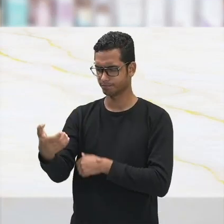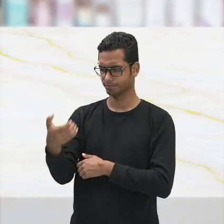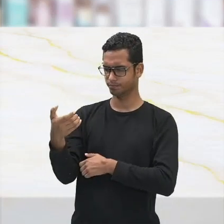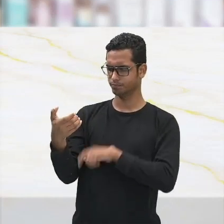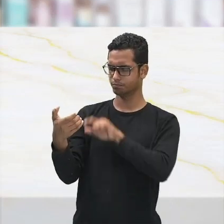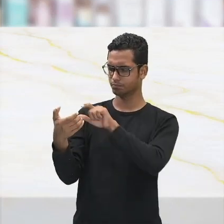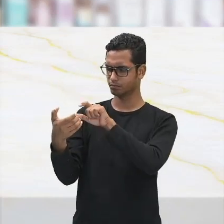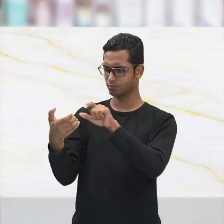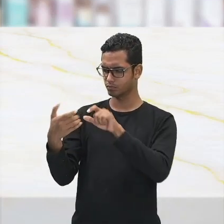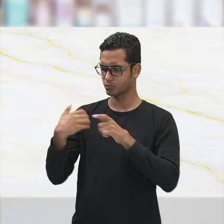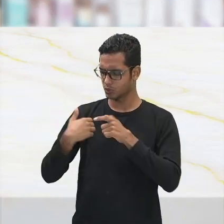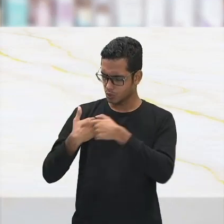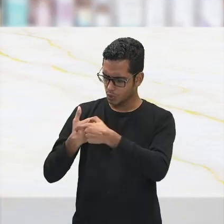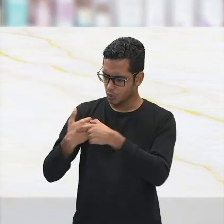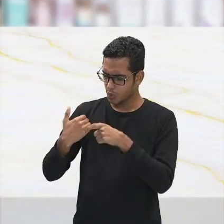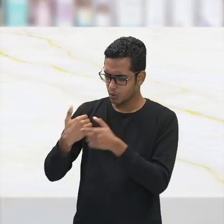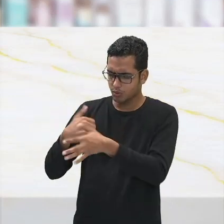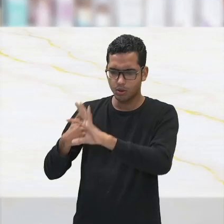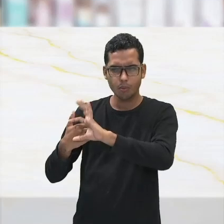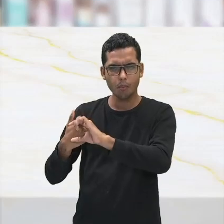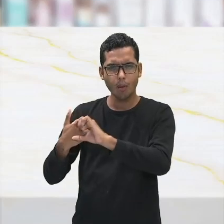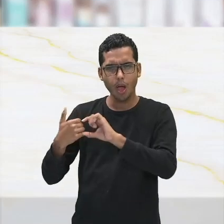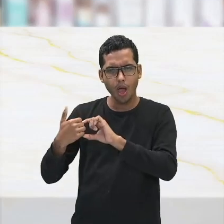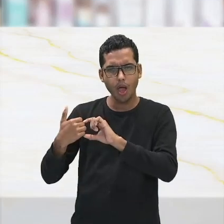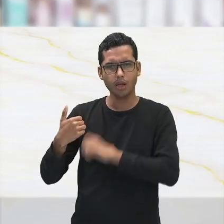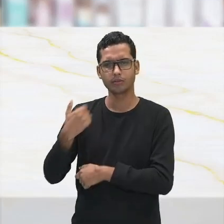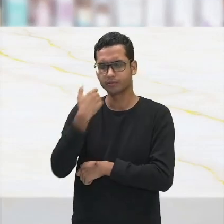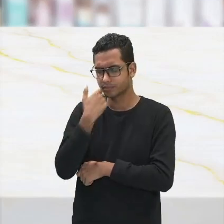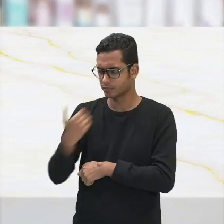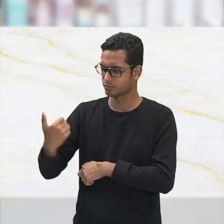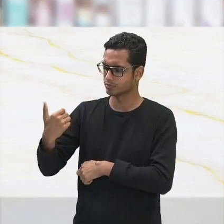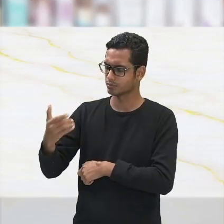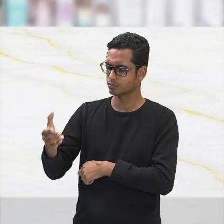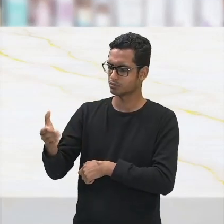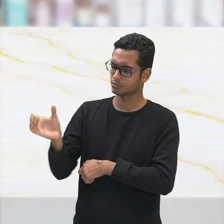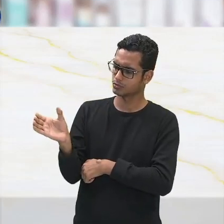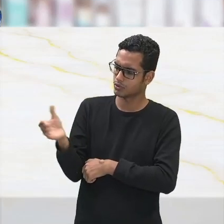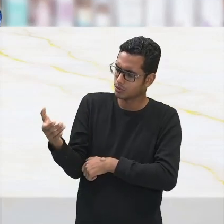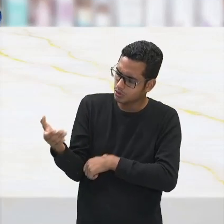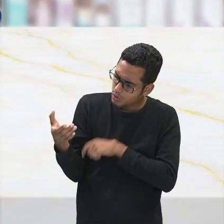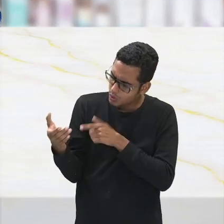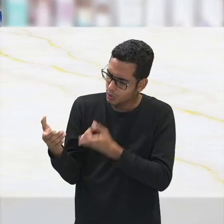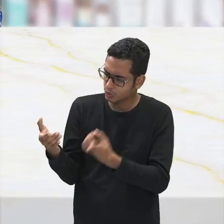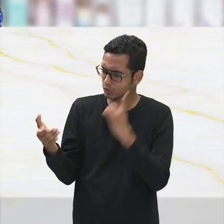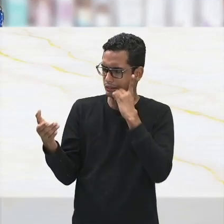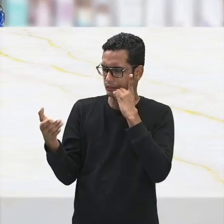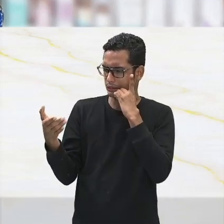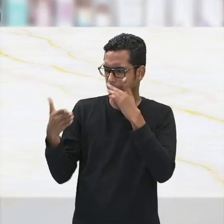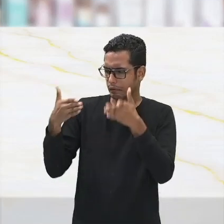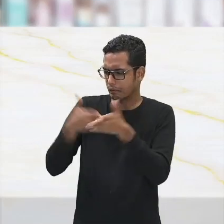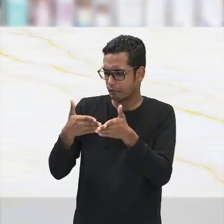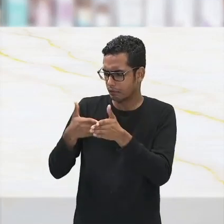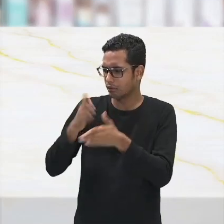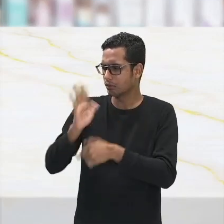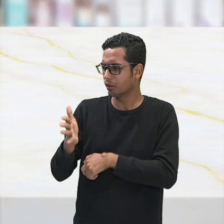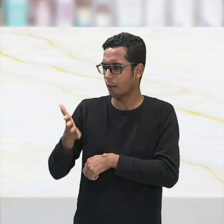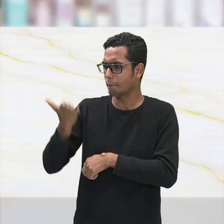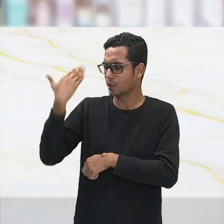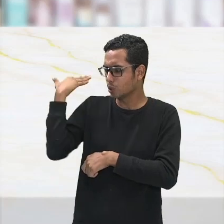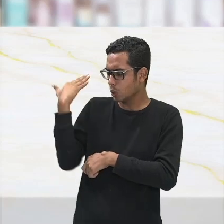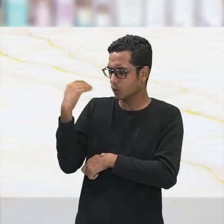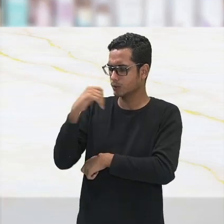de validade está vencida. Você toma ou não esse remédio? Ou você fica